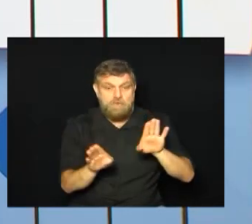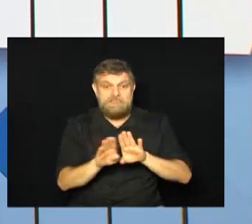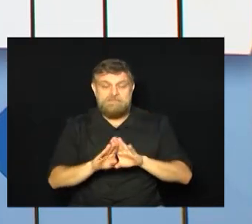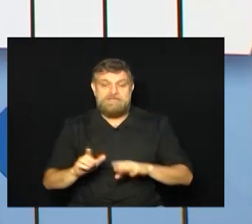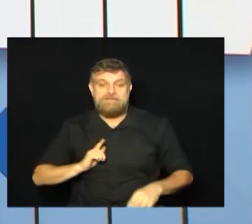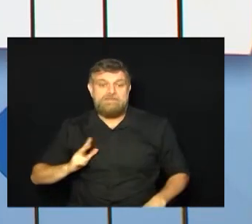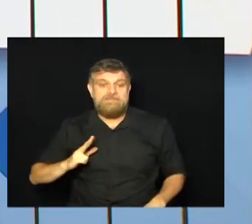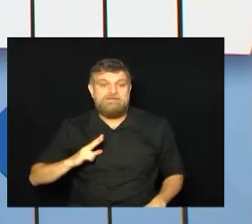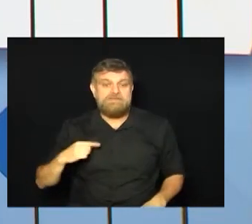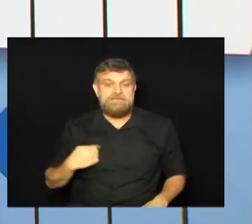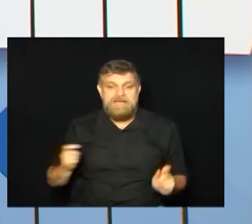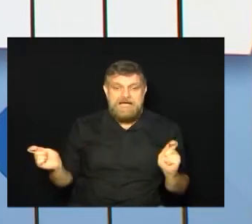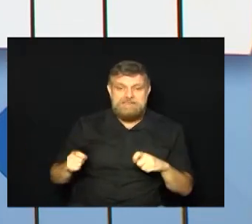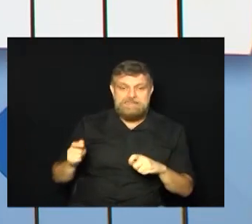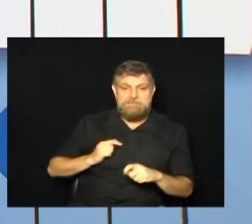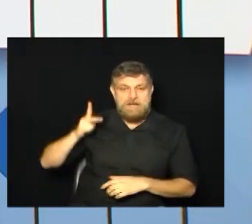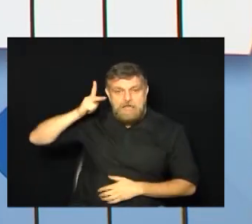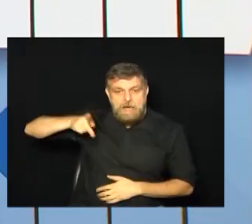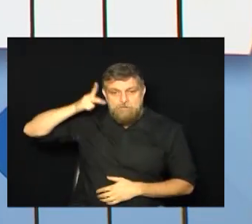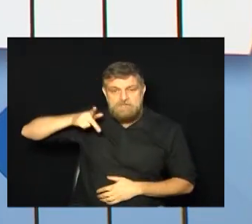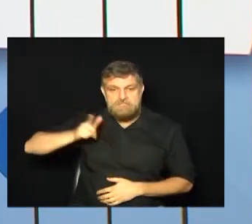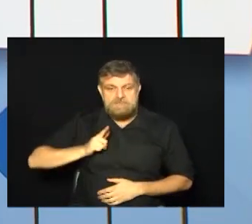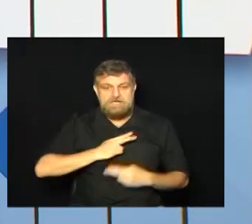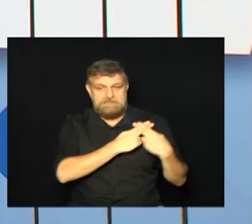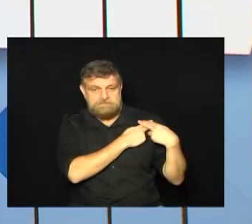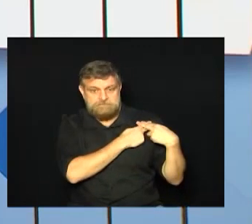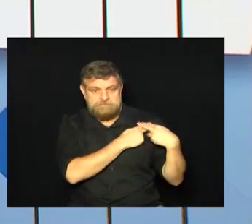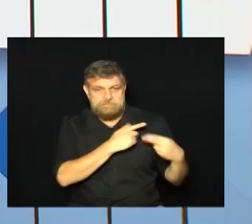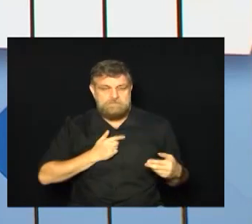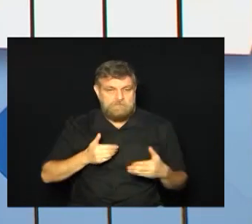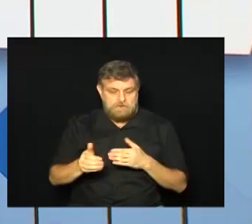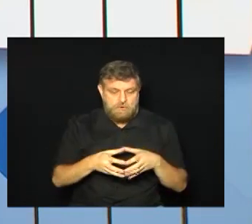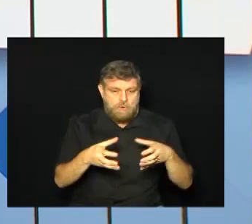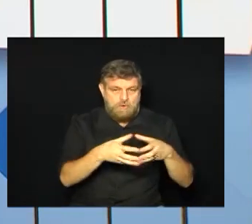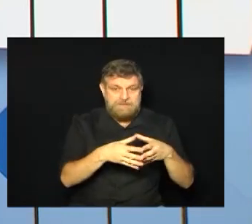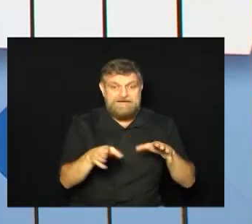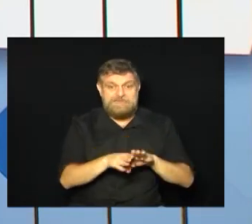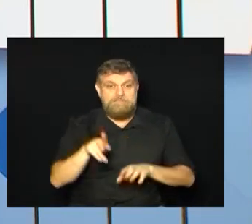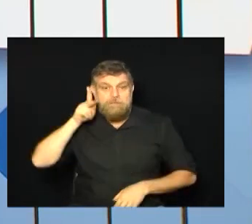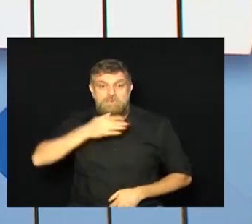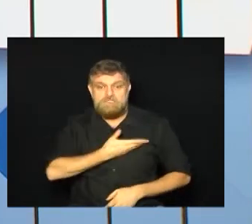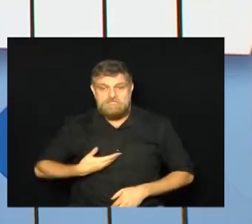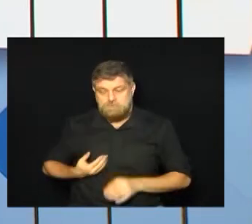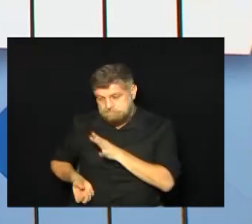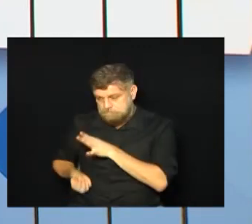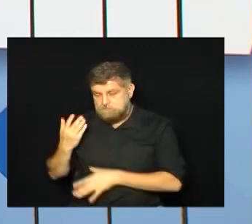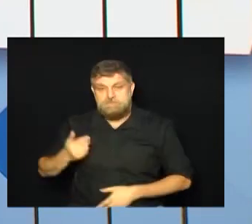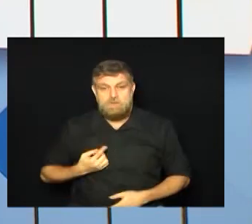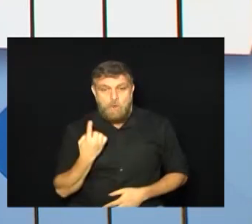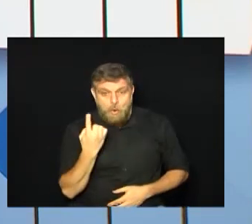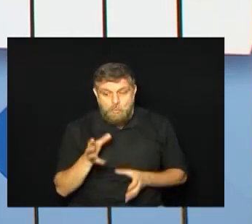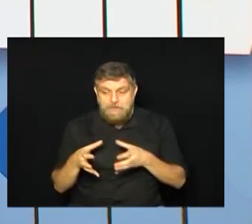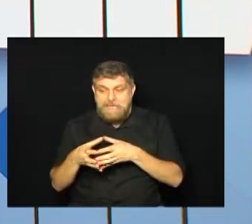privada, permitindo a atuação política coordenada por seus membros ou até a adoção de políticas públicas. Uma delas é a